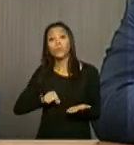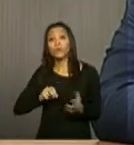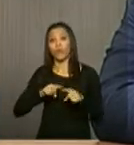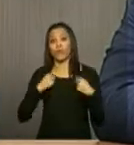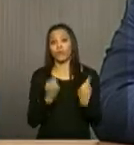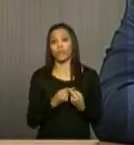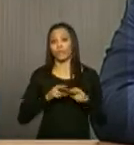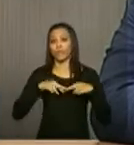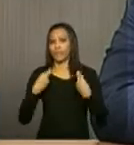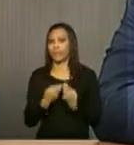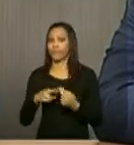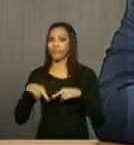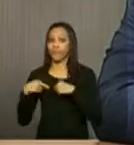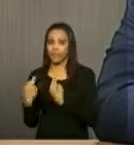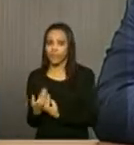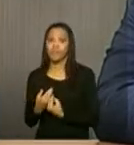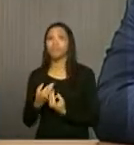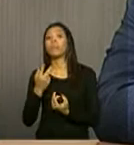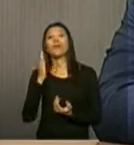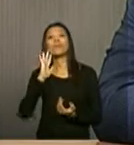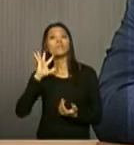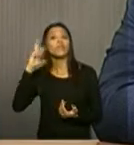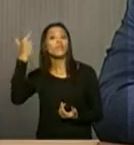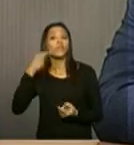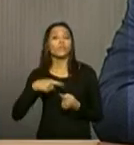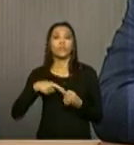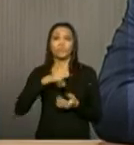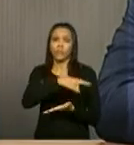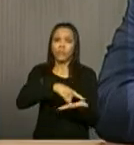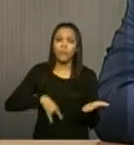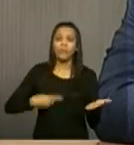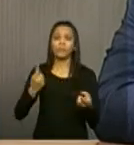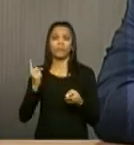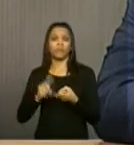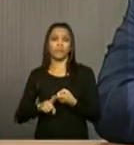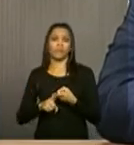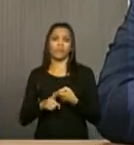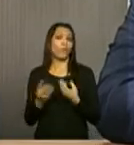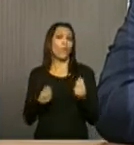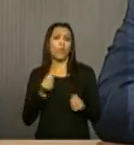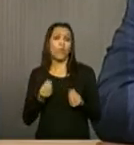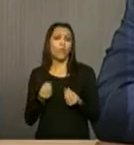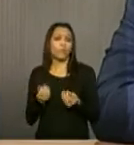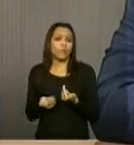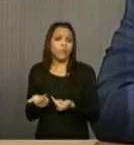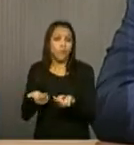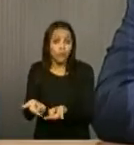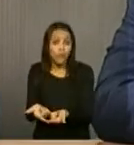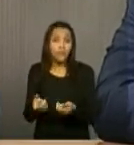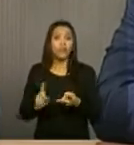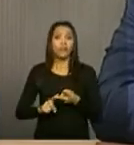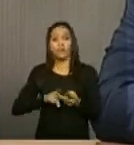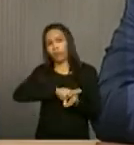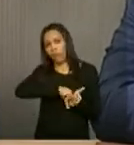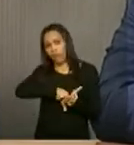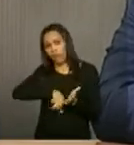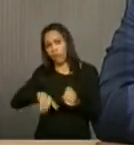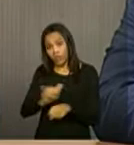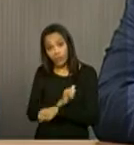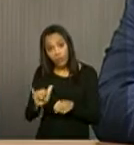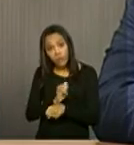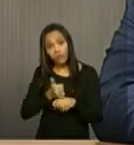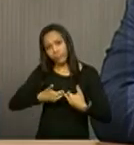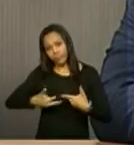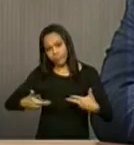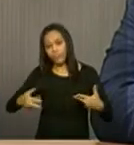até definição de protocolos definições de formas de atuação e por isso mesmo ele teve que ser